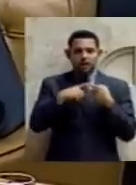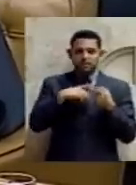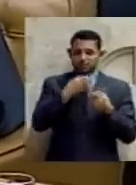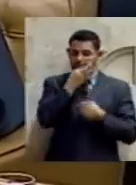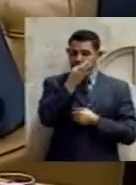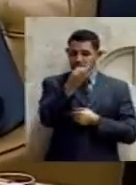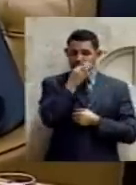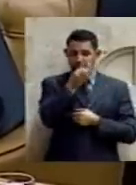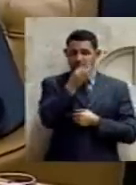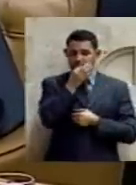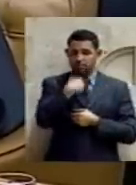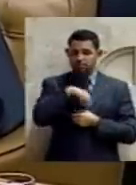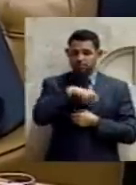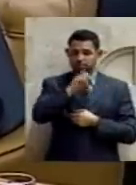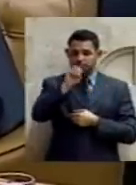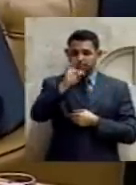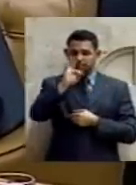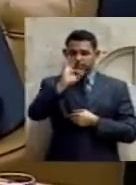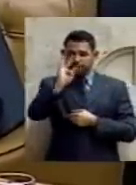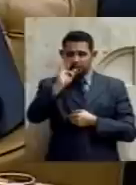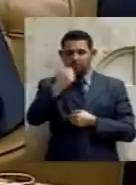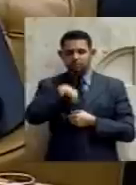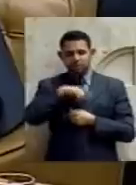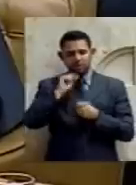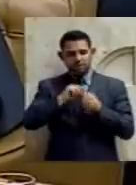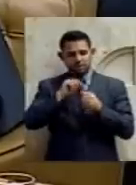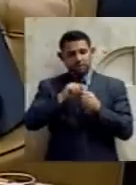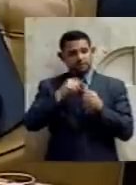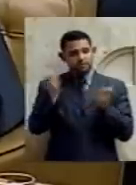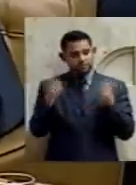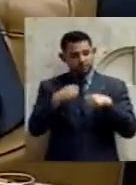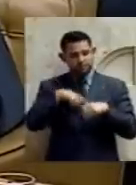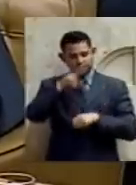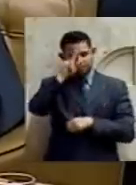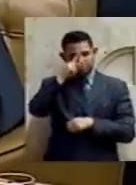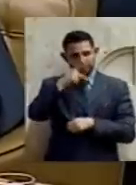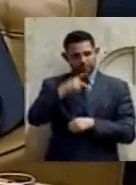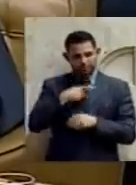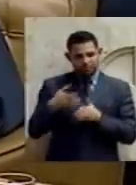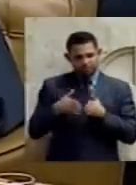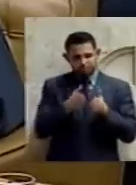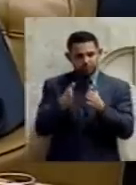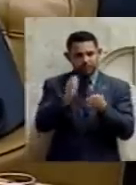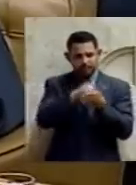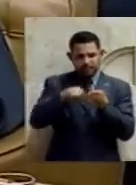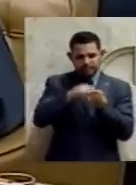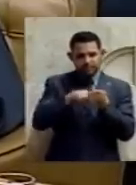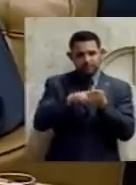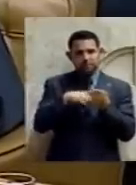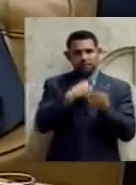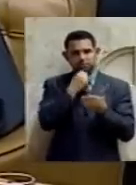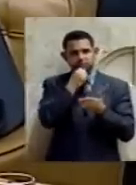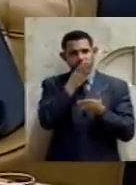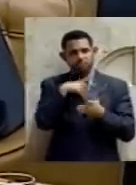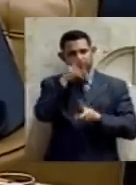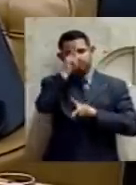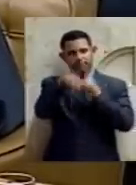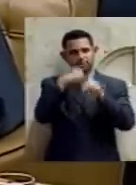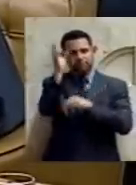Supremo Tribunal Federal estaria se arvorando em atribuições próprias dos canais de legítima expressão da vontade